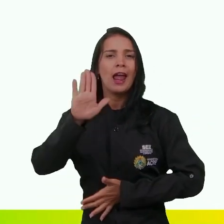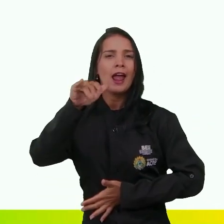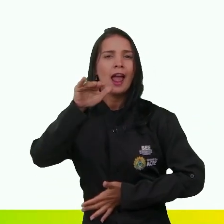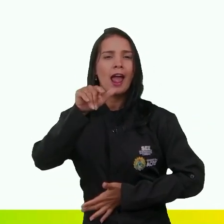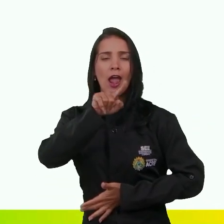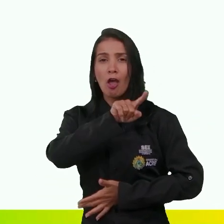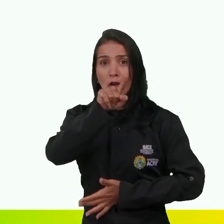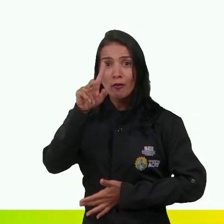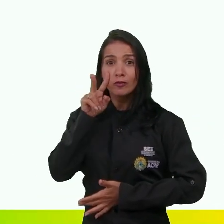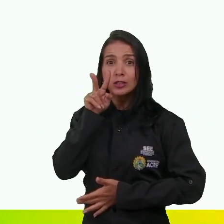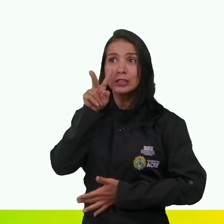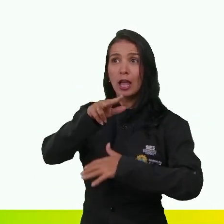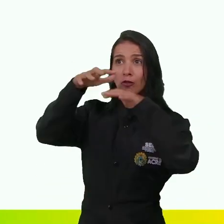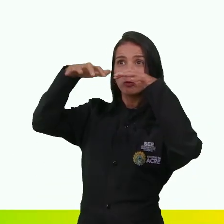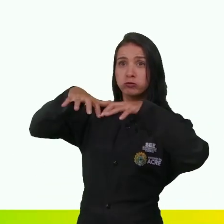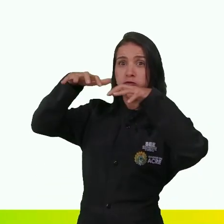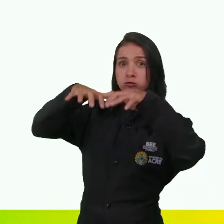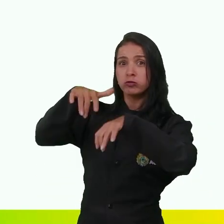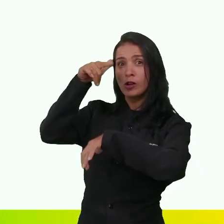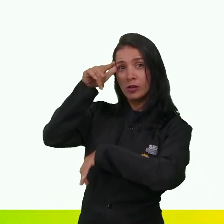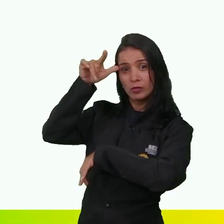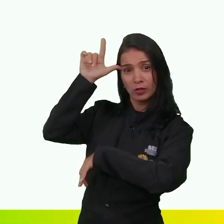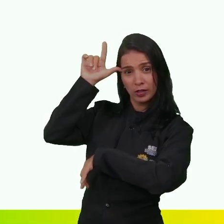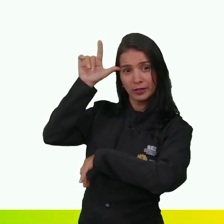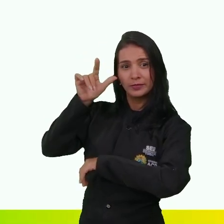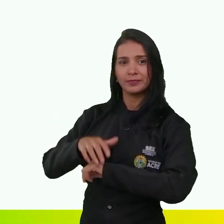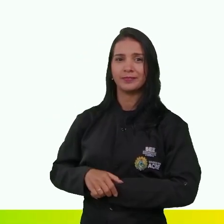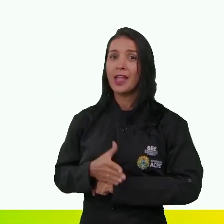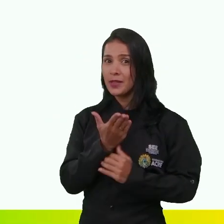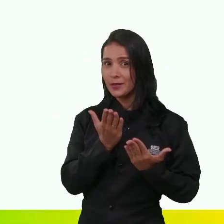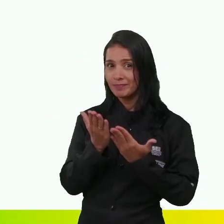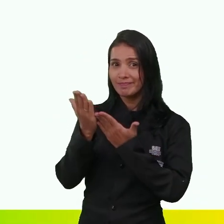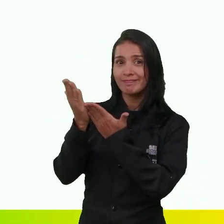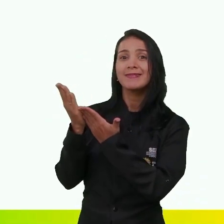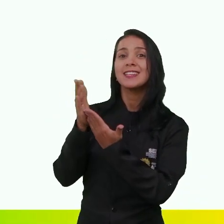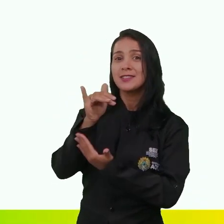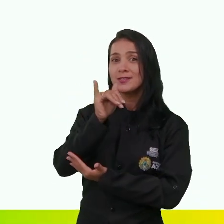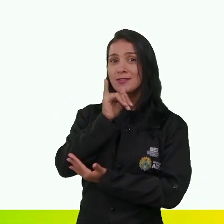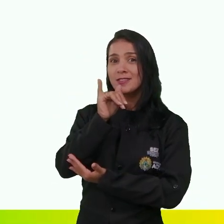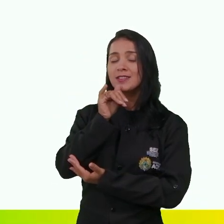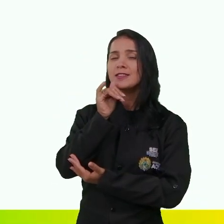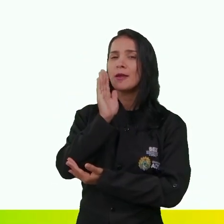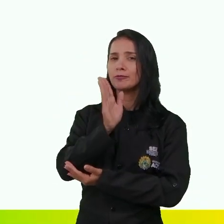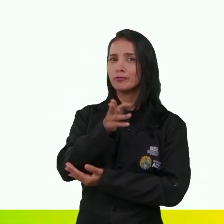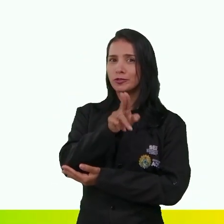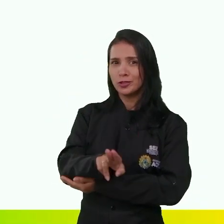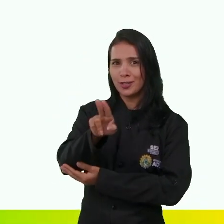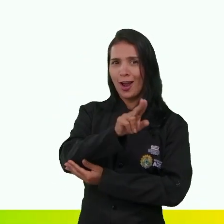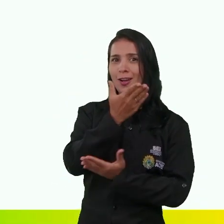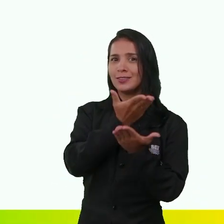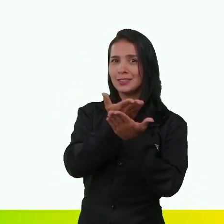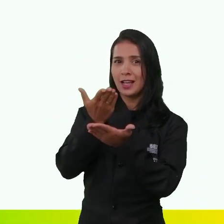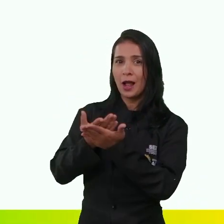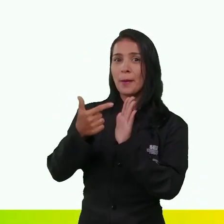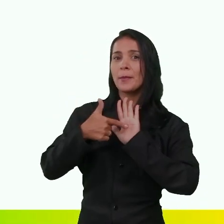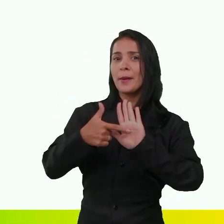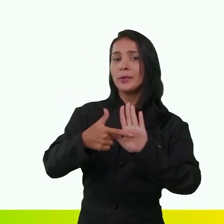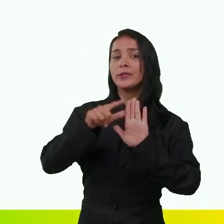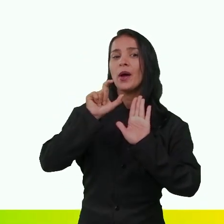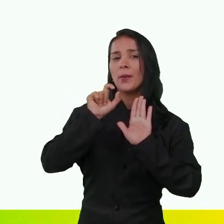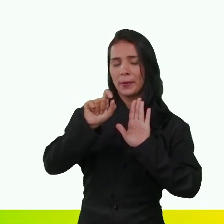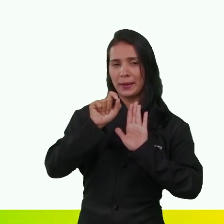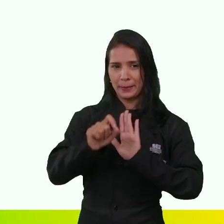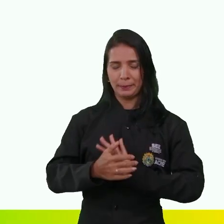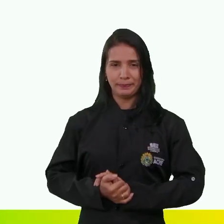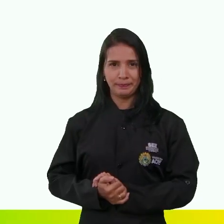viram o temporal de ontem? Esse exemplo foi usado na aula para ilustrar. Letra